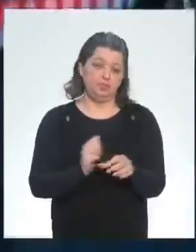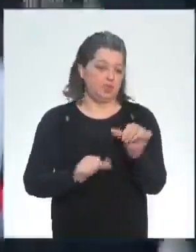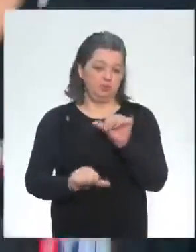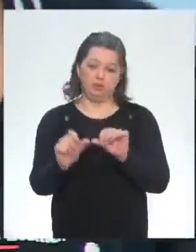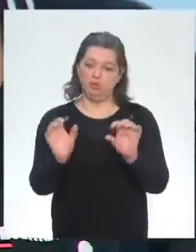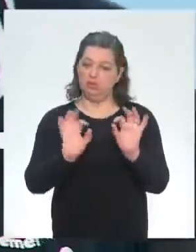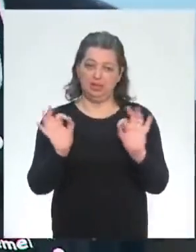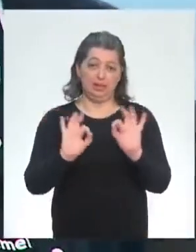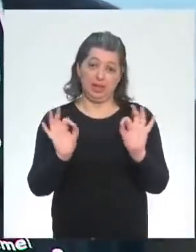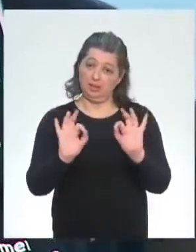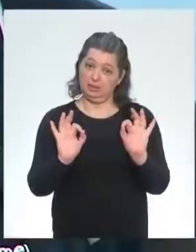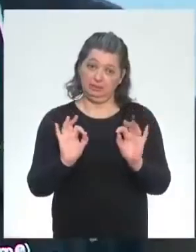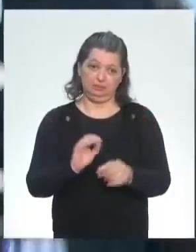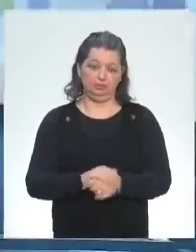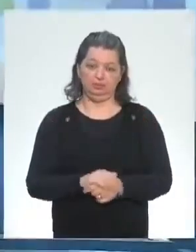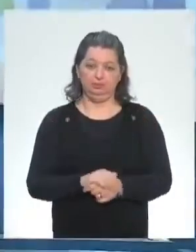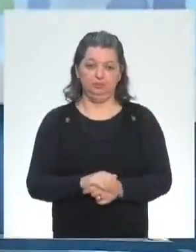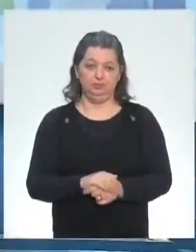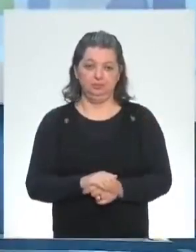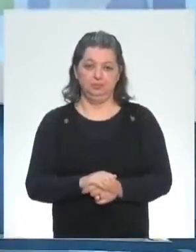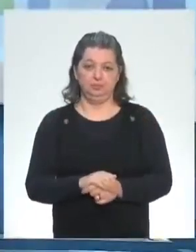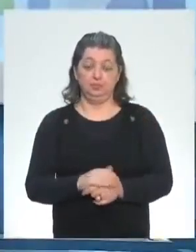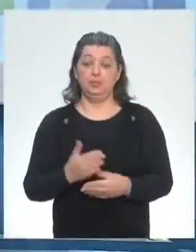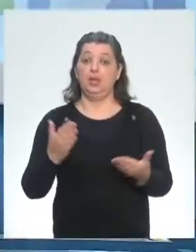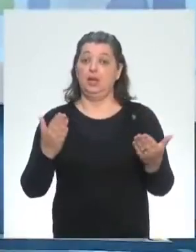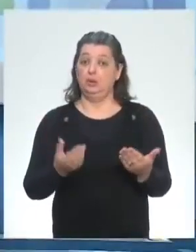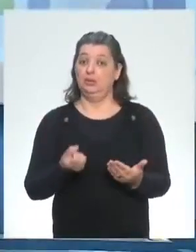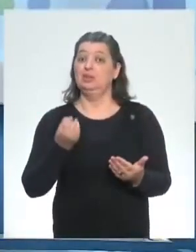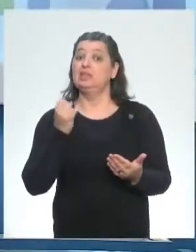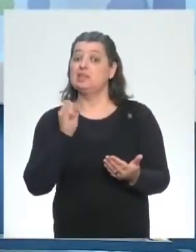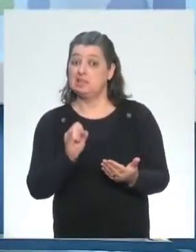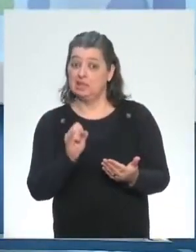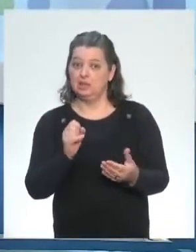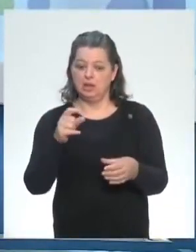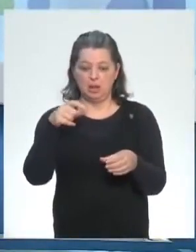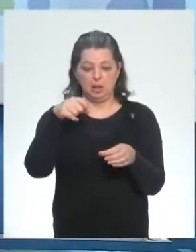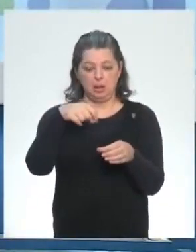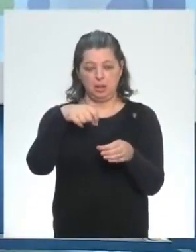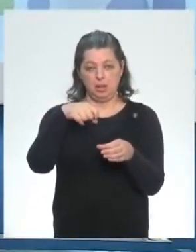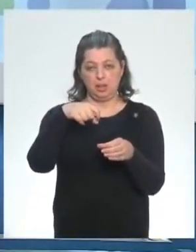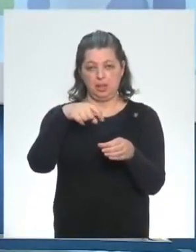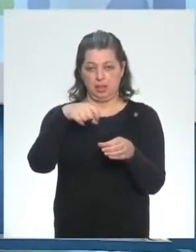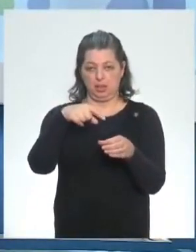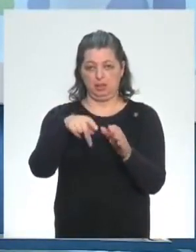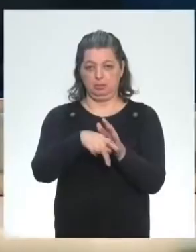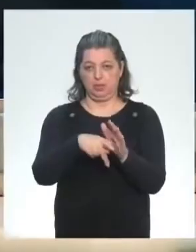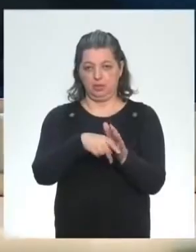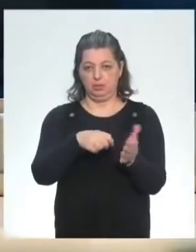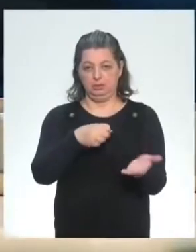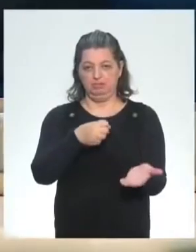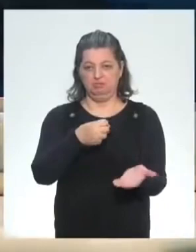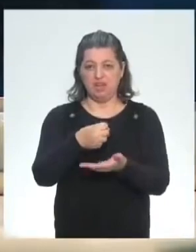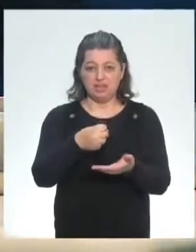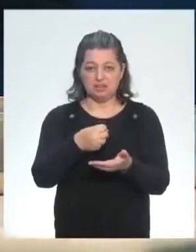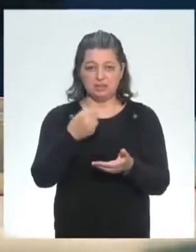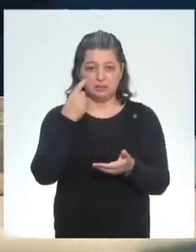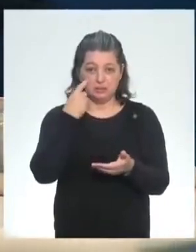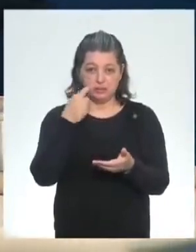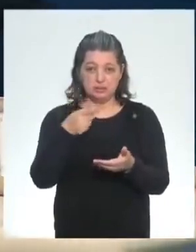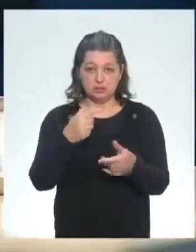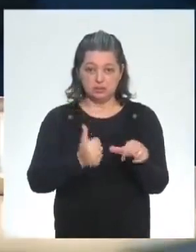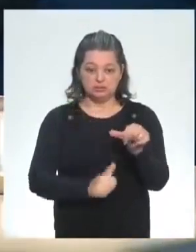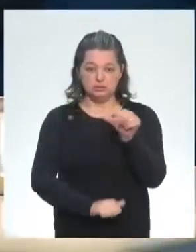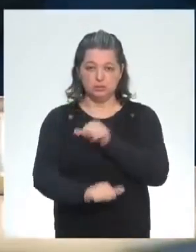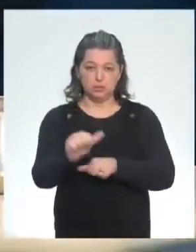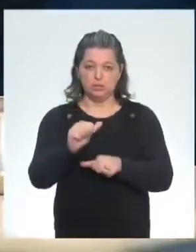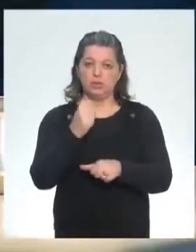Não houve mudança de cor. Agora, se eu colocar a fenolftaleína no meio básico, ela altera a cor.